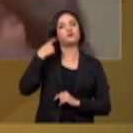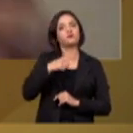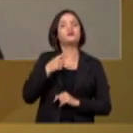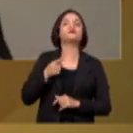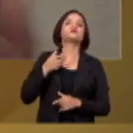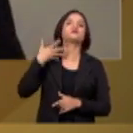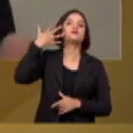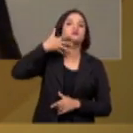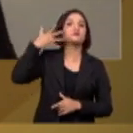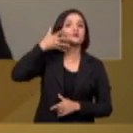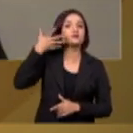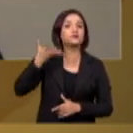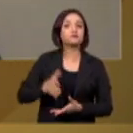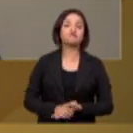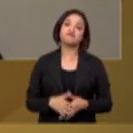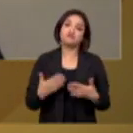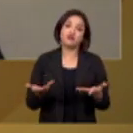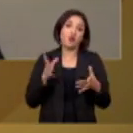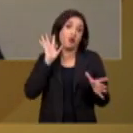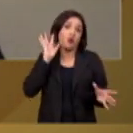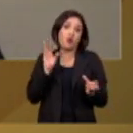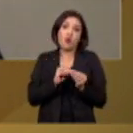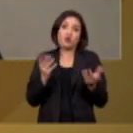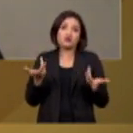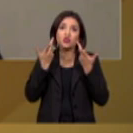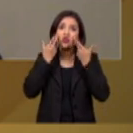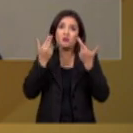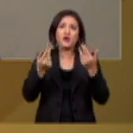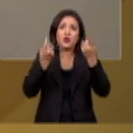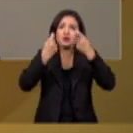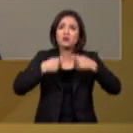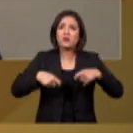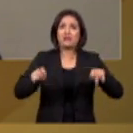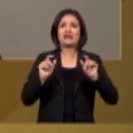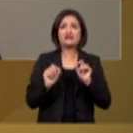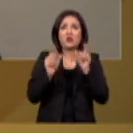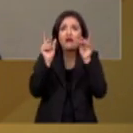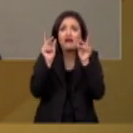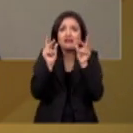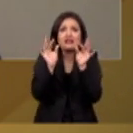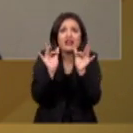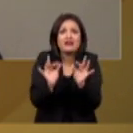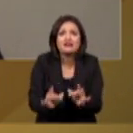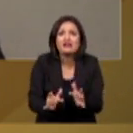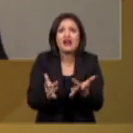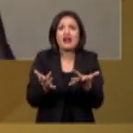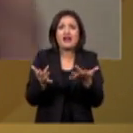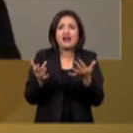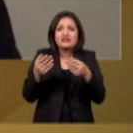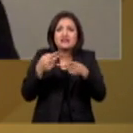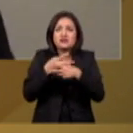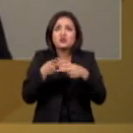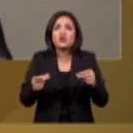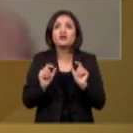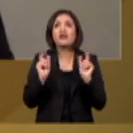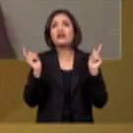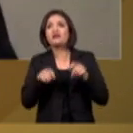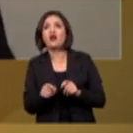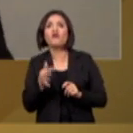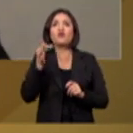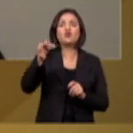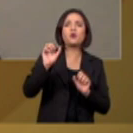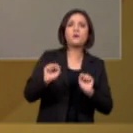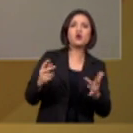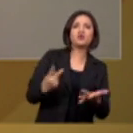esta é uma conclusão natural sem que tenhamos que descer a minudências rei e o que poderá